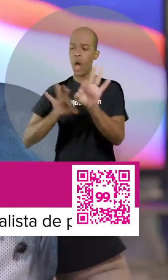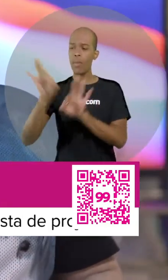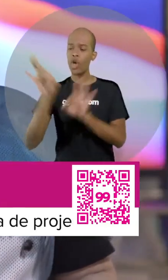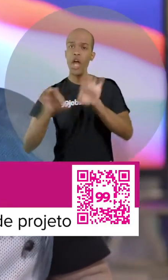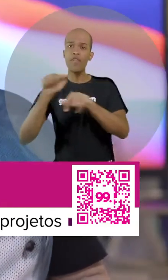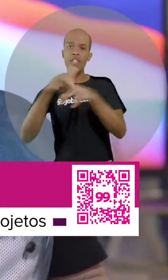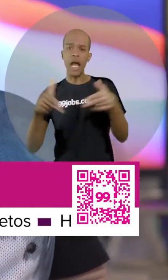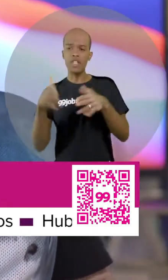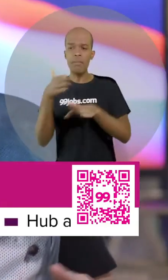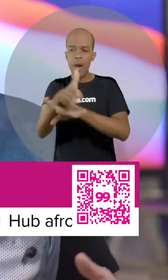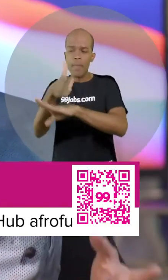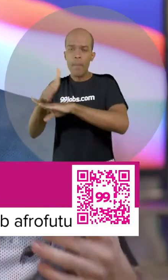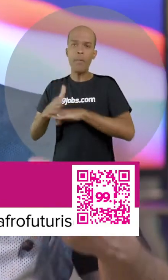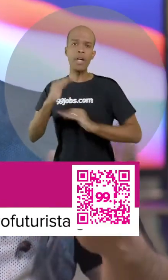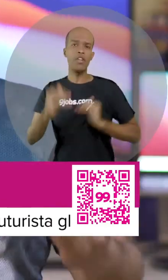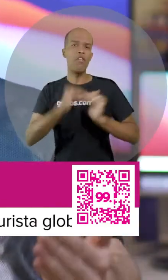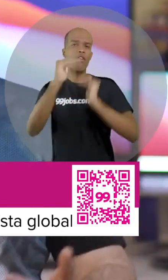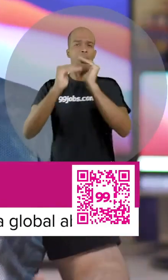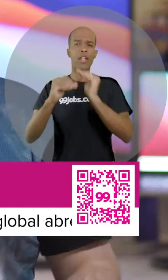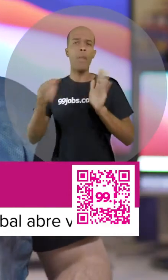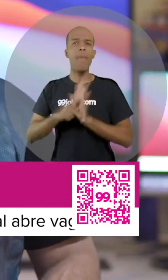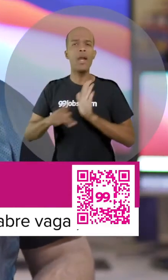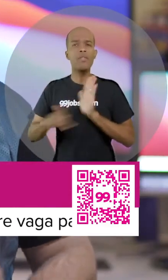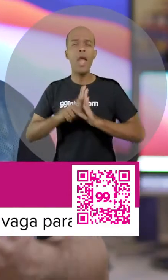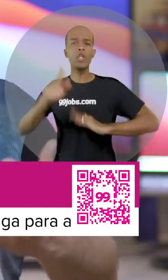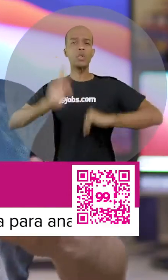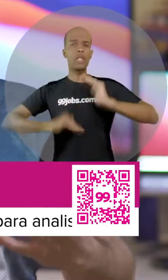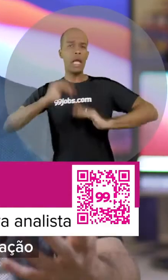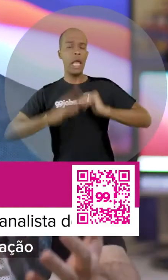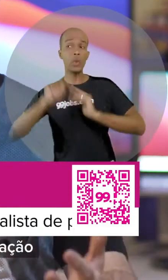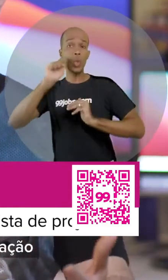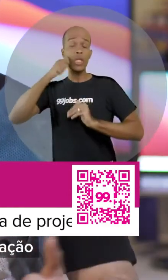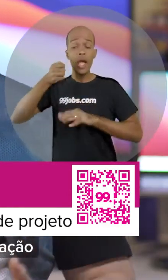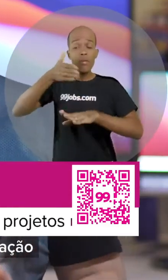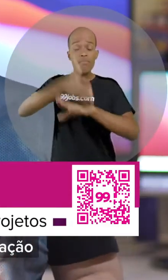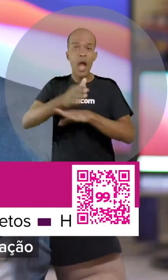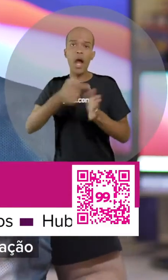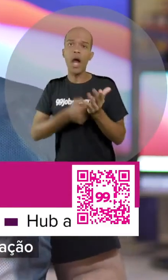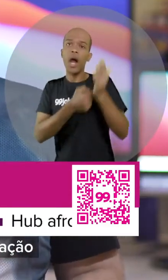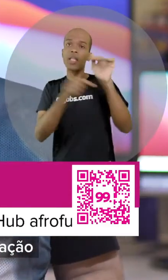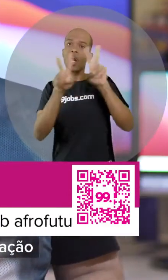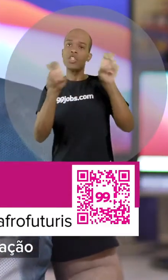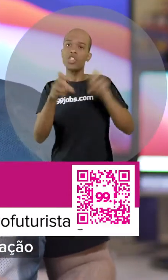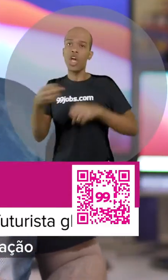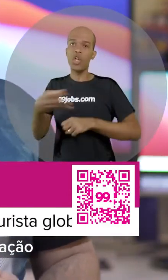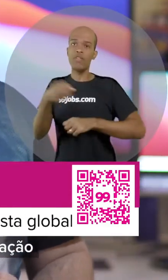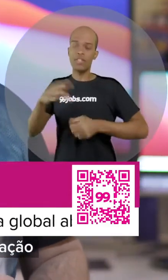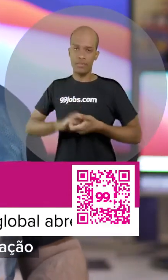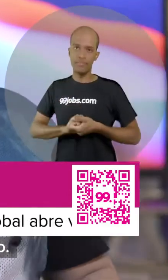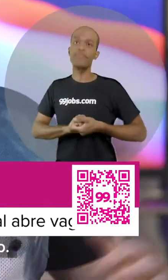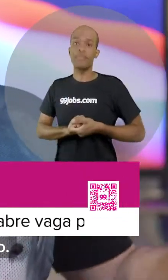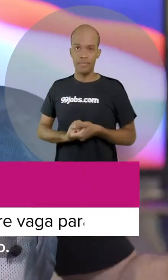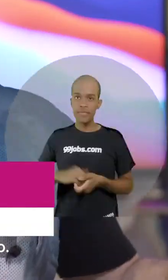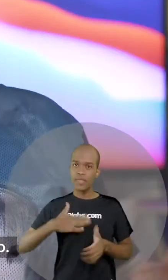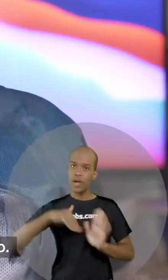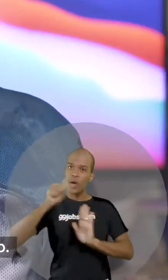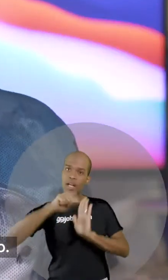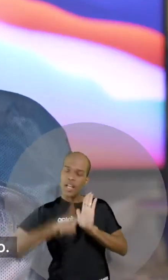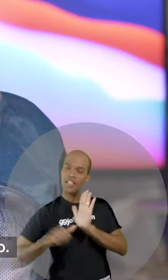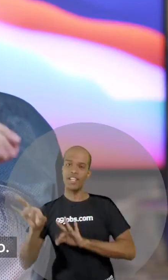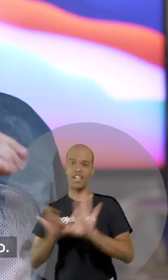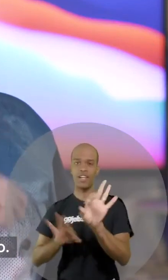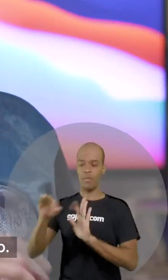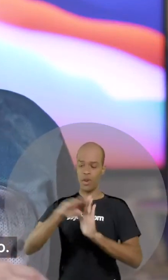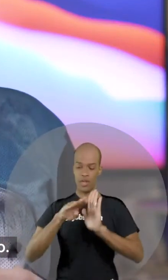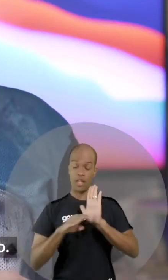de projetos de diversidade para inserção, desenvolvimento, ascensão, pertencimento de talentos negros no ecossistema de tecnologia e inovação. E está buscando por um